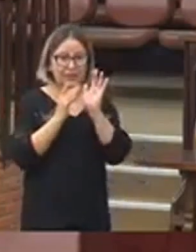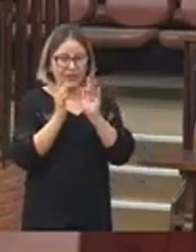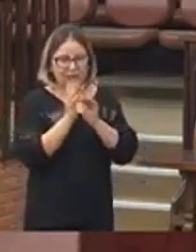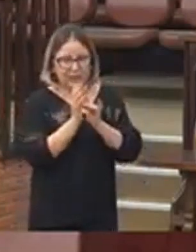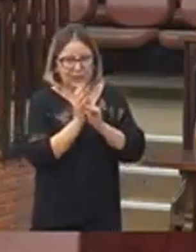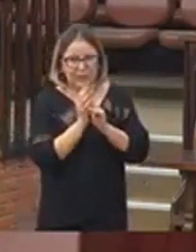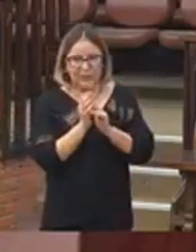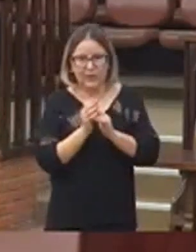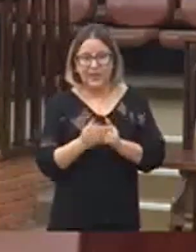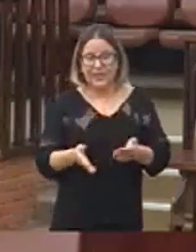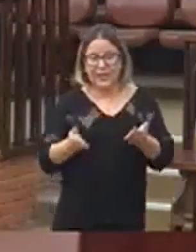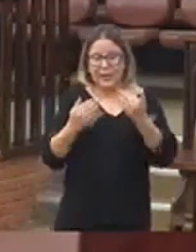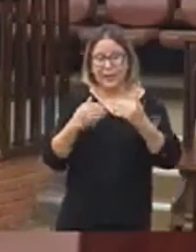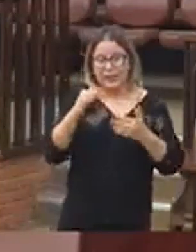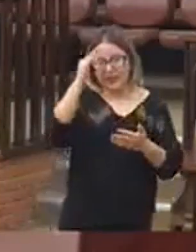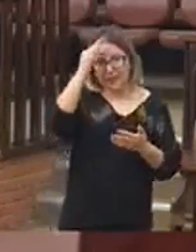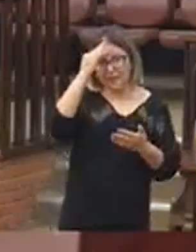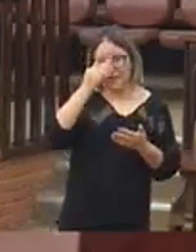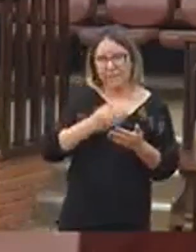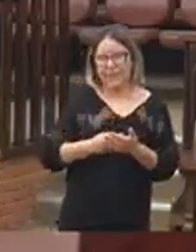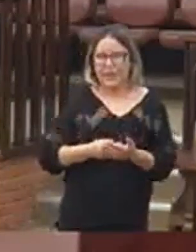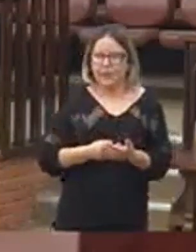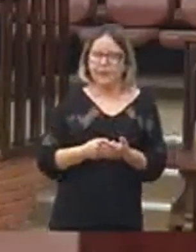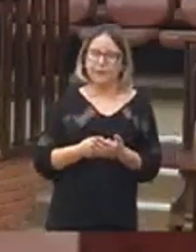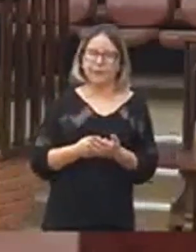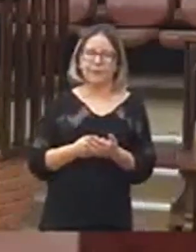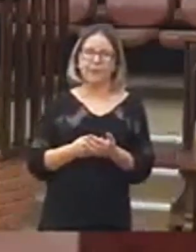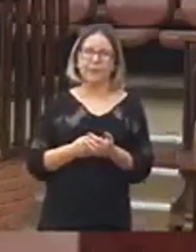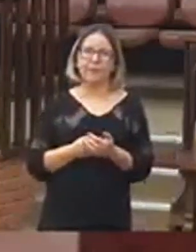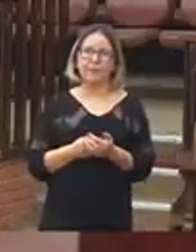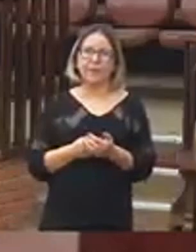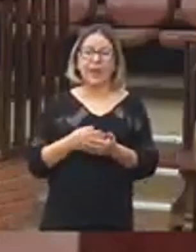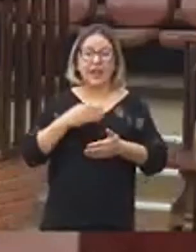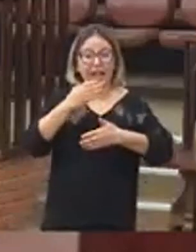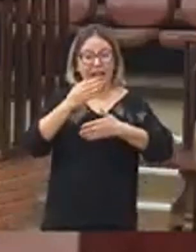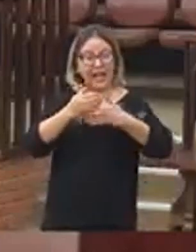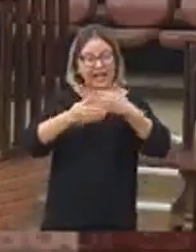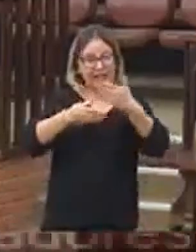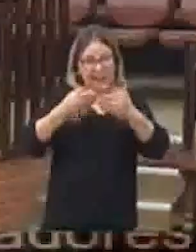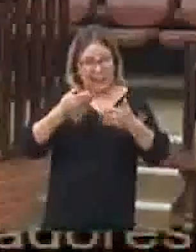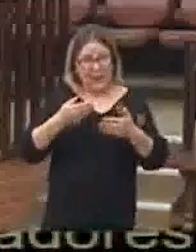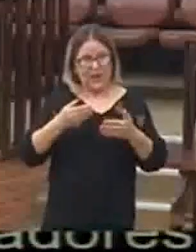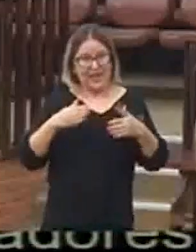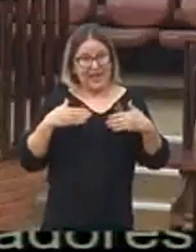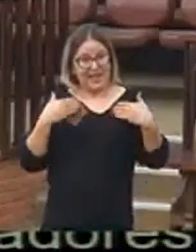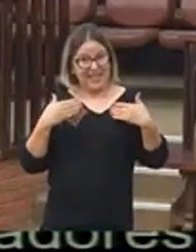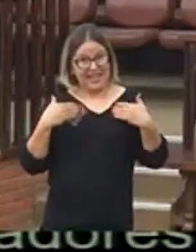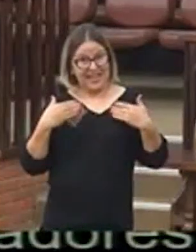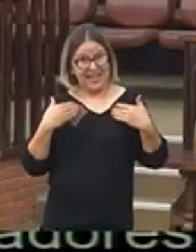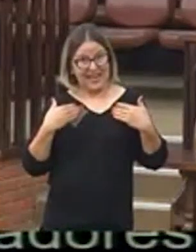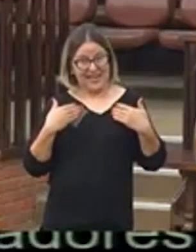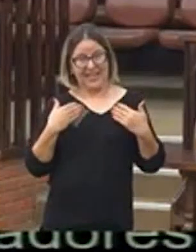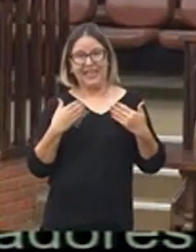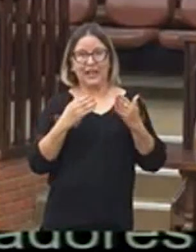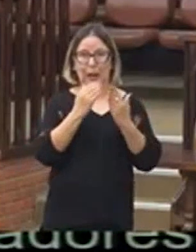da fé, o qual, em troca da alegria que lhe estava proposta, suportou a cruz,